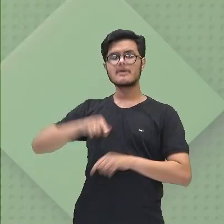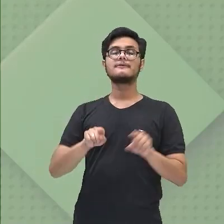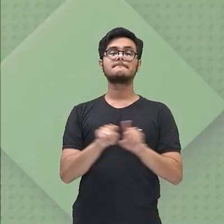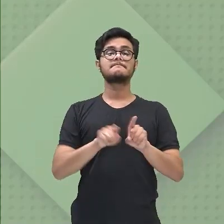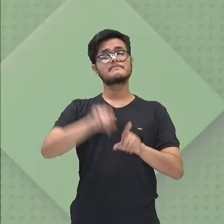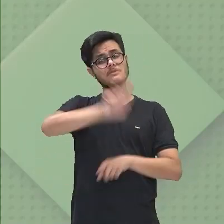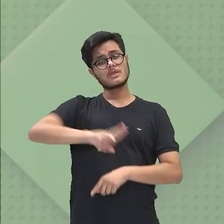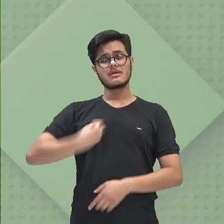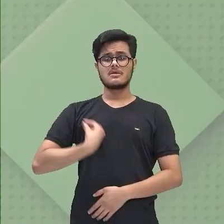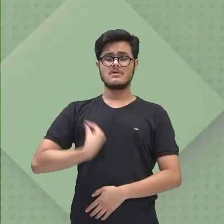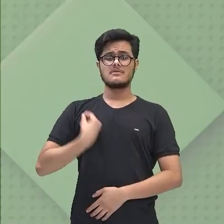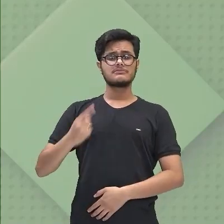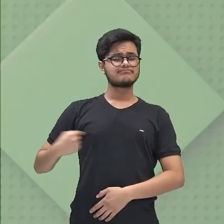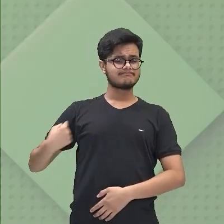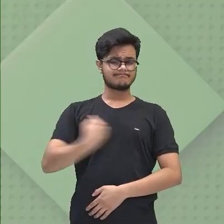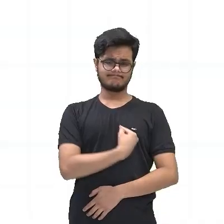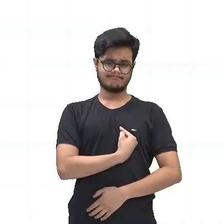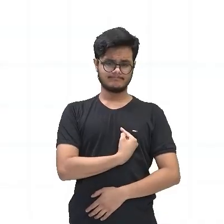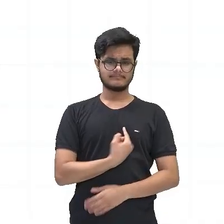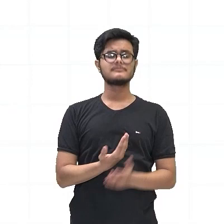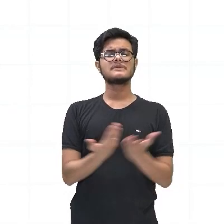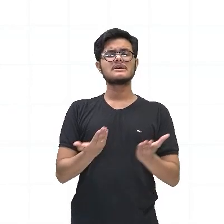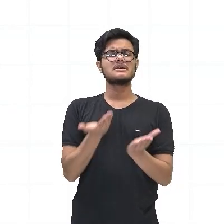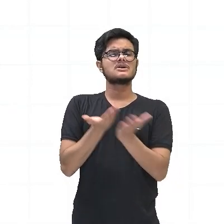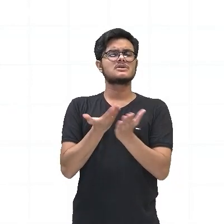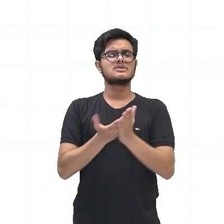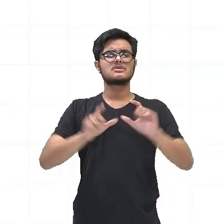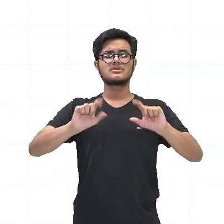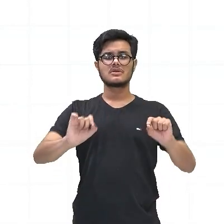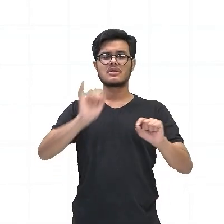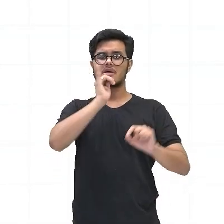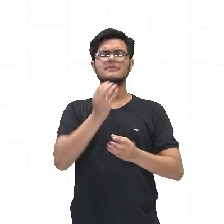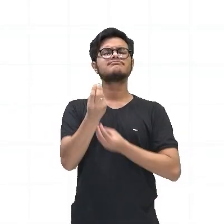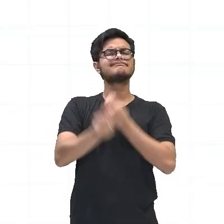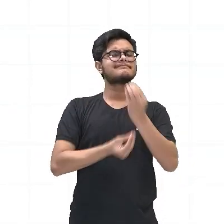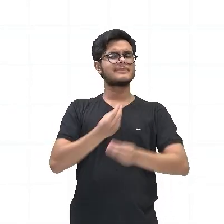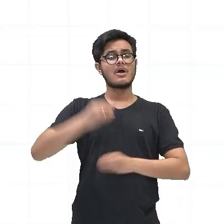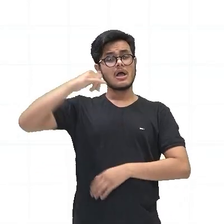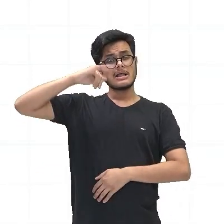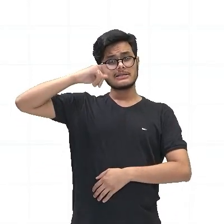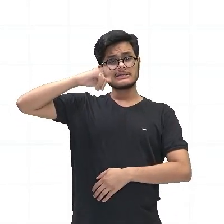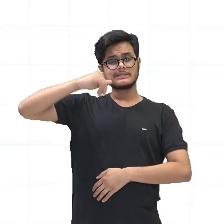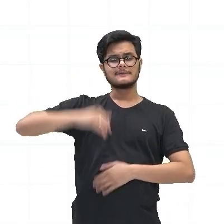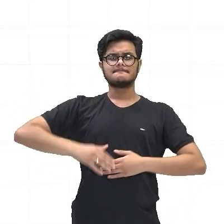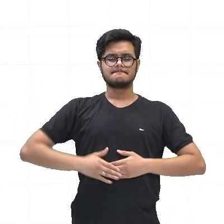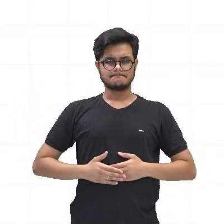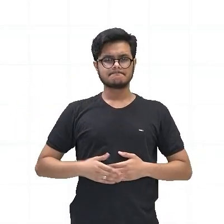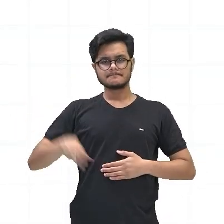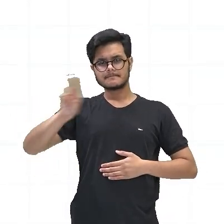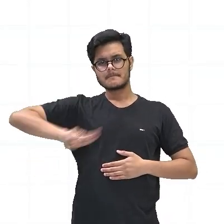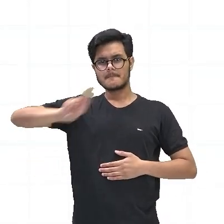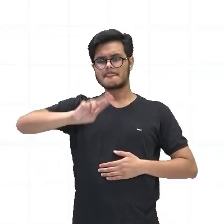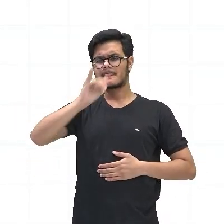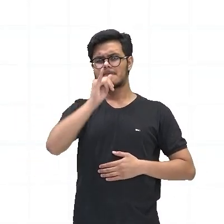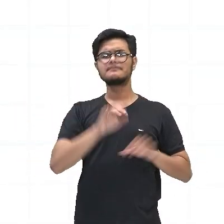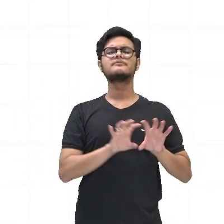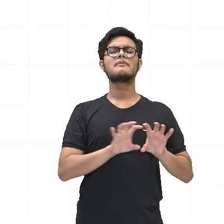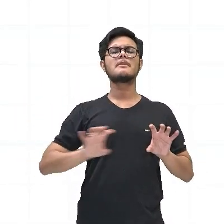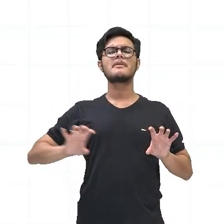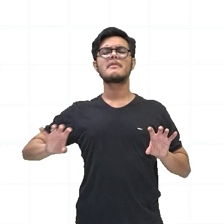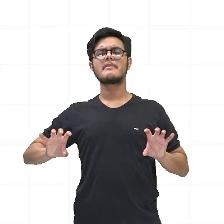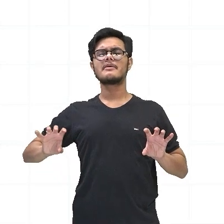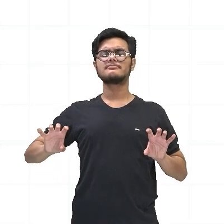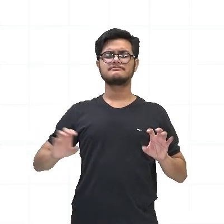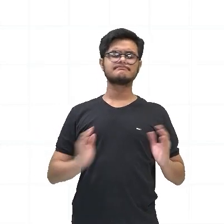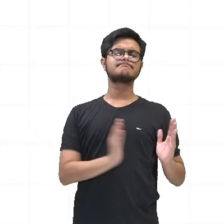nosso cotidiano. E a gente vai observar um pouquinho sobre os circuitos elétricos, né, da forma como essa energia elétrica